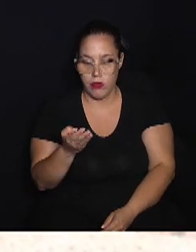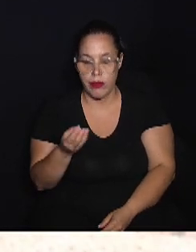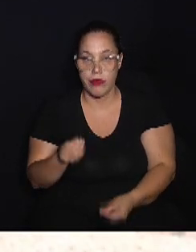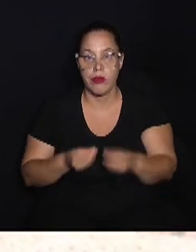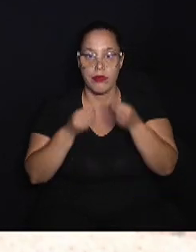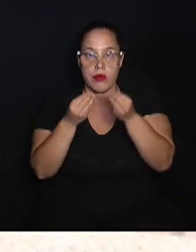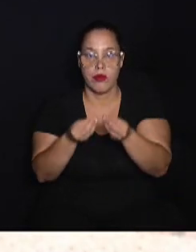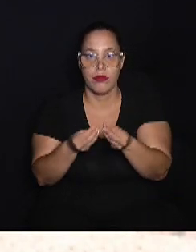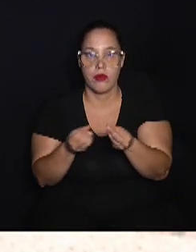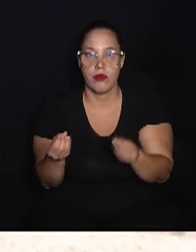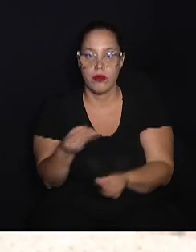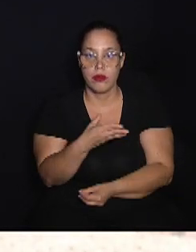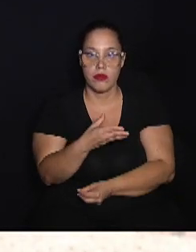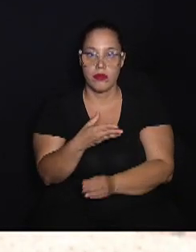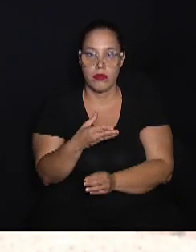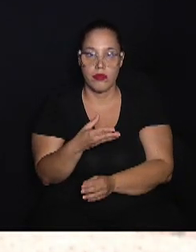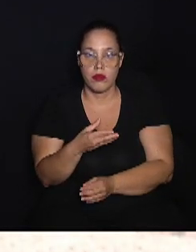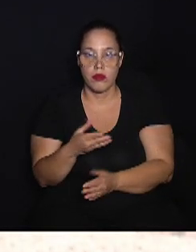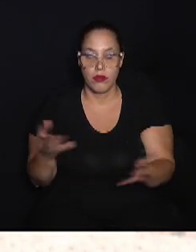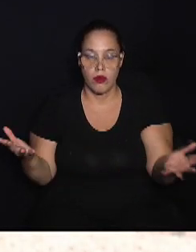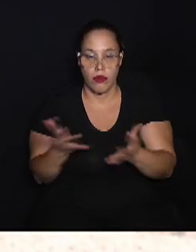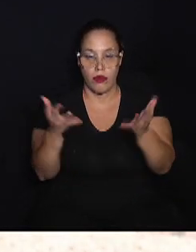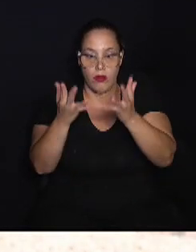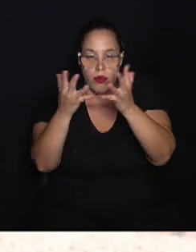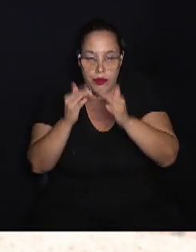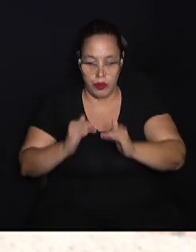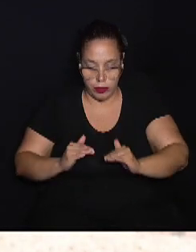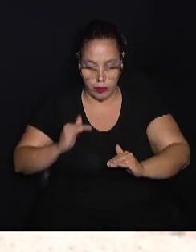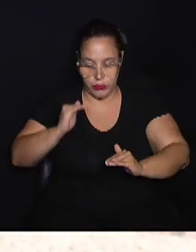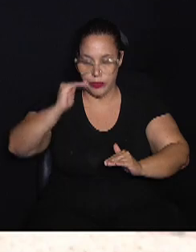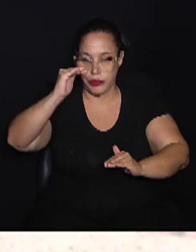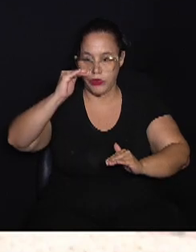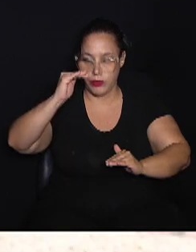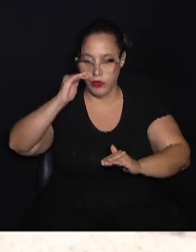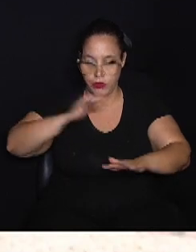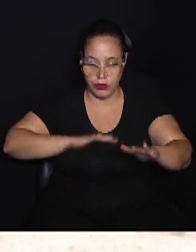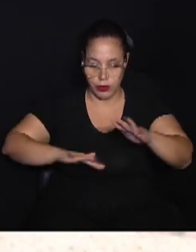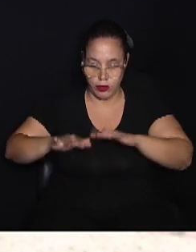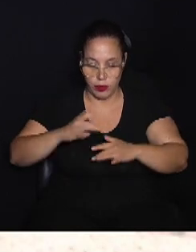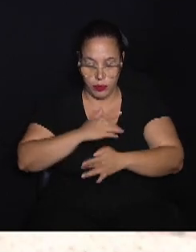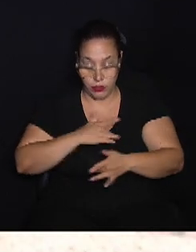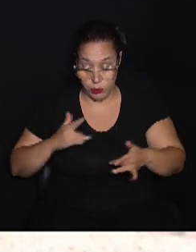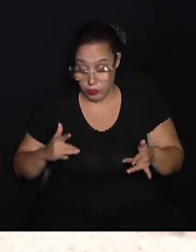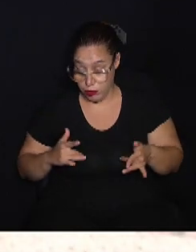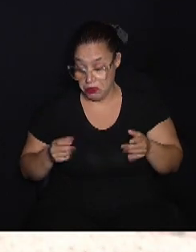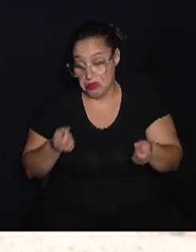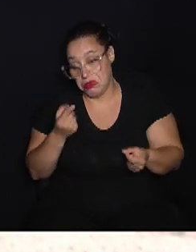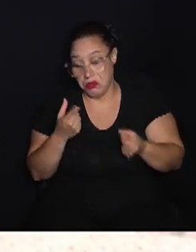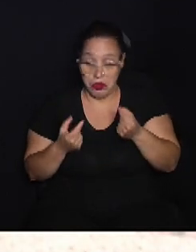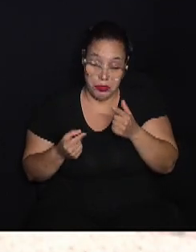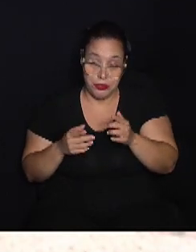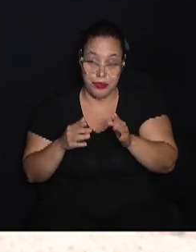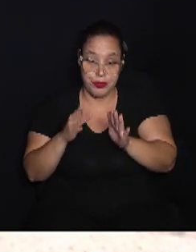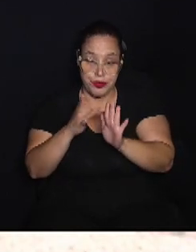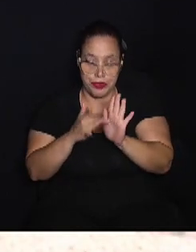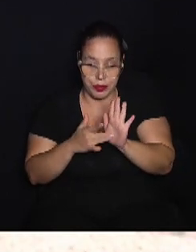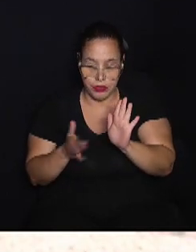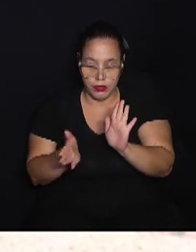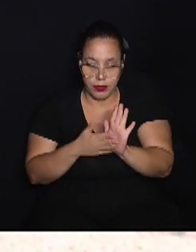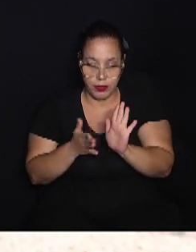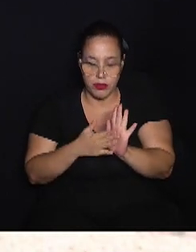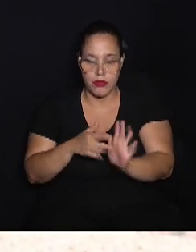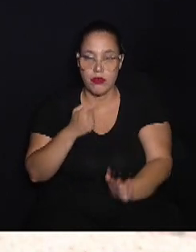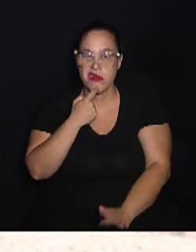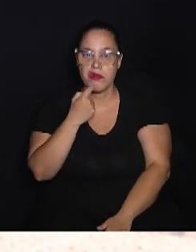parte do novo plano de aceleração do crescimento no eixo saúde de acordo com a pasta Campinas